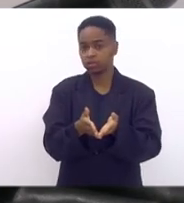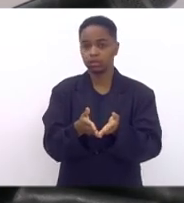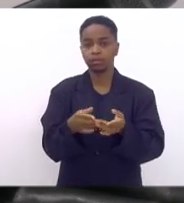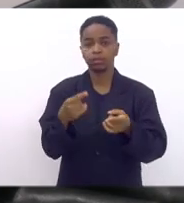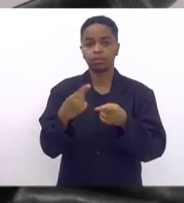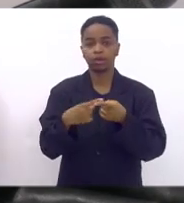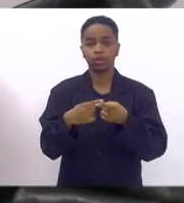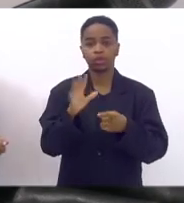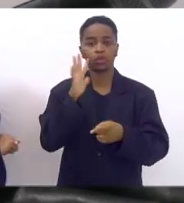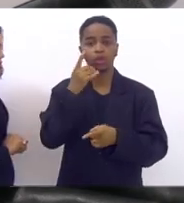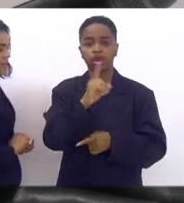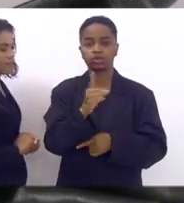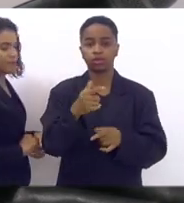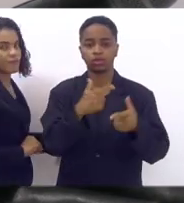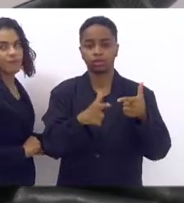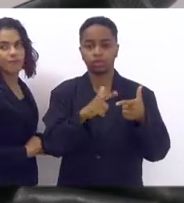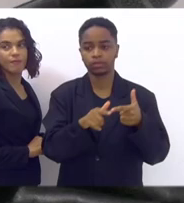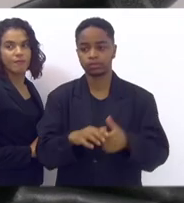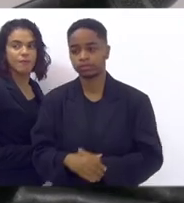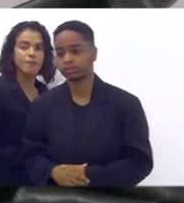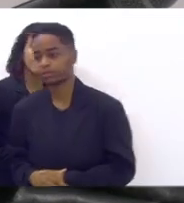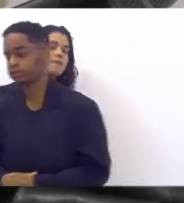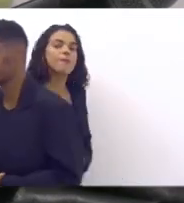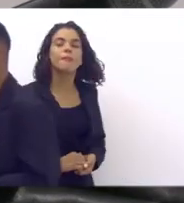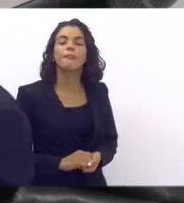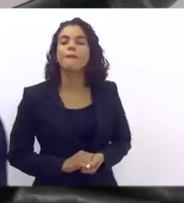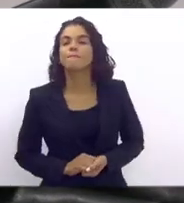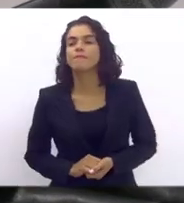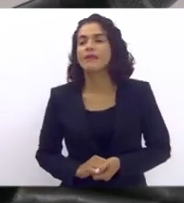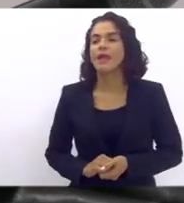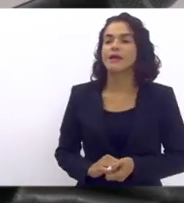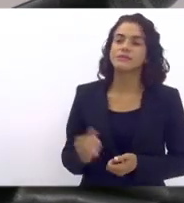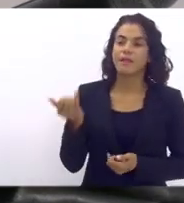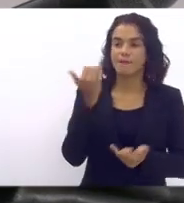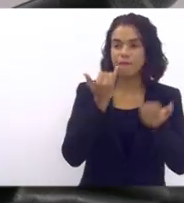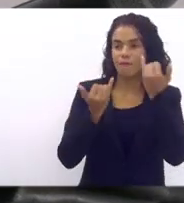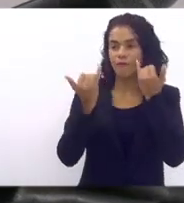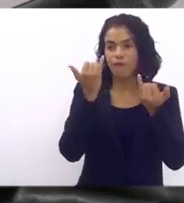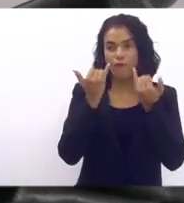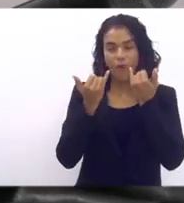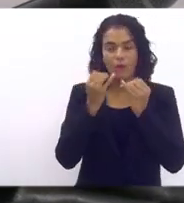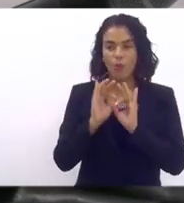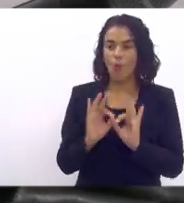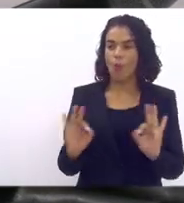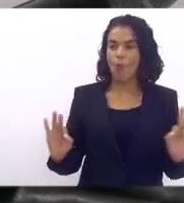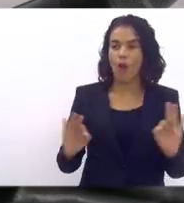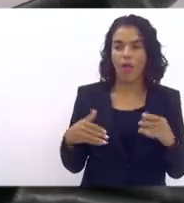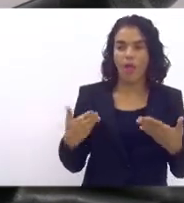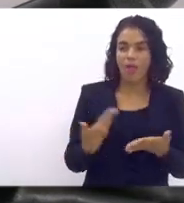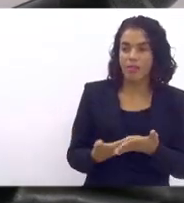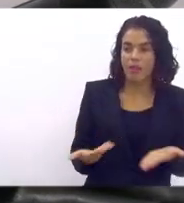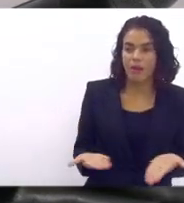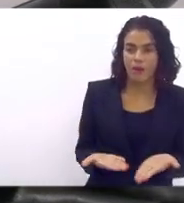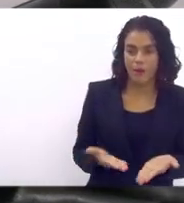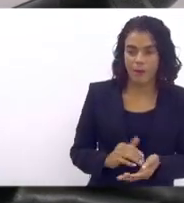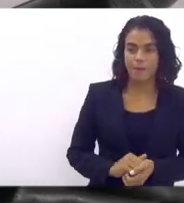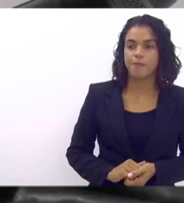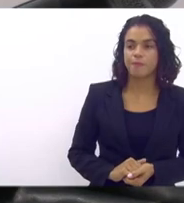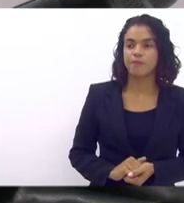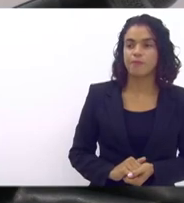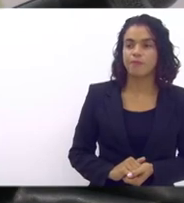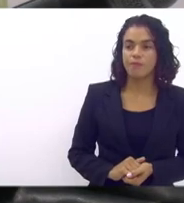iné não resolve esse problema e essa reformação não chegou até agora então eu fiz esse essa